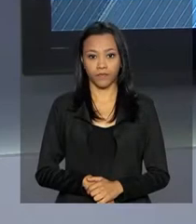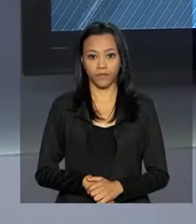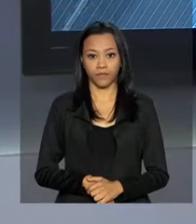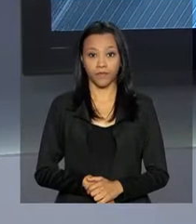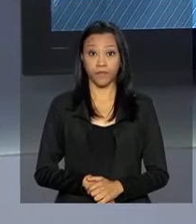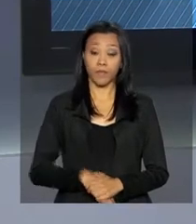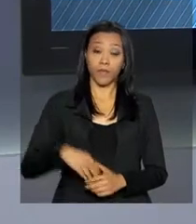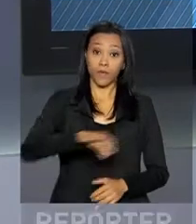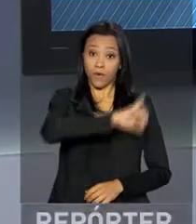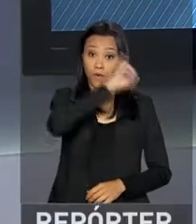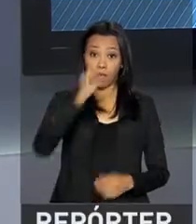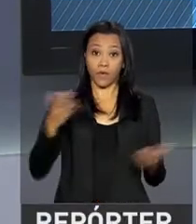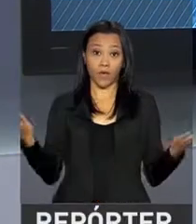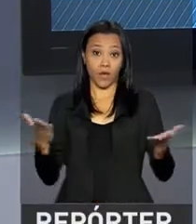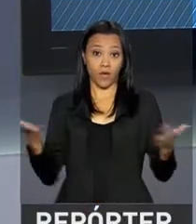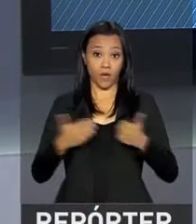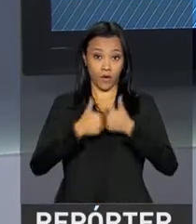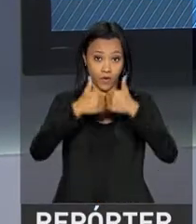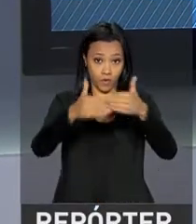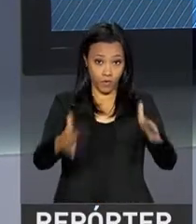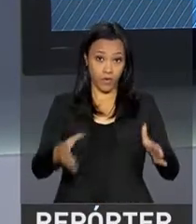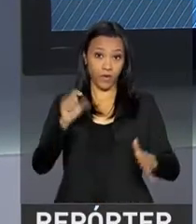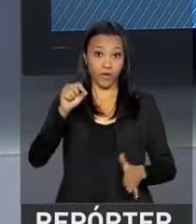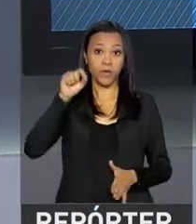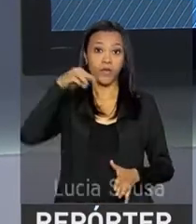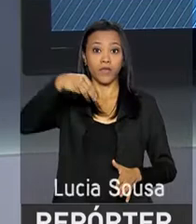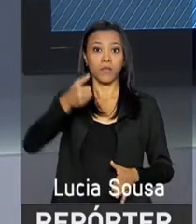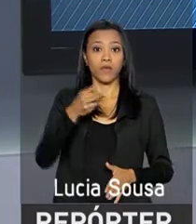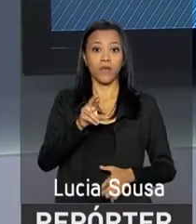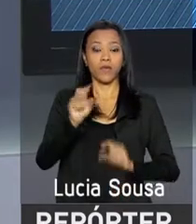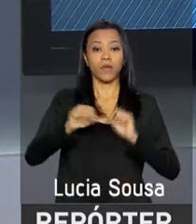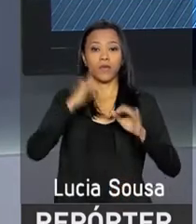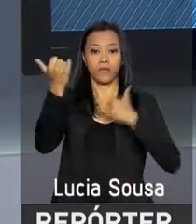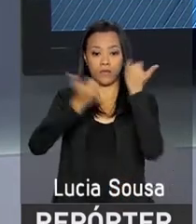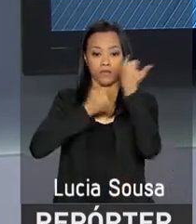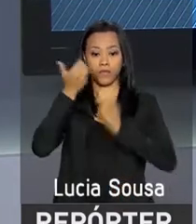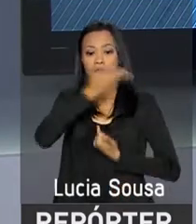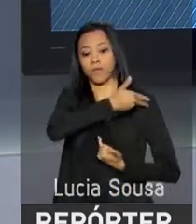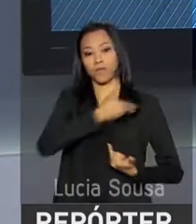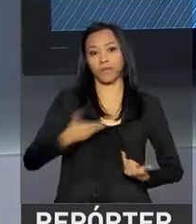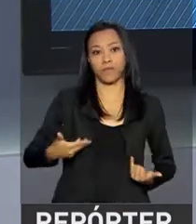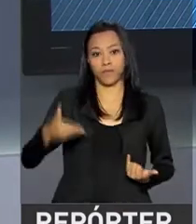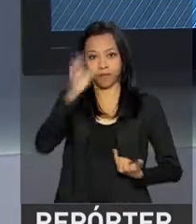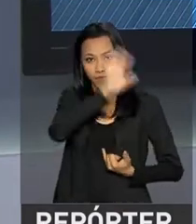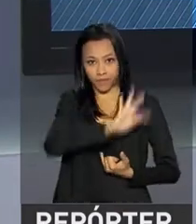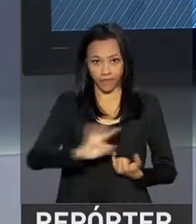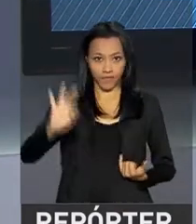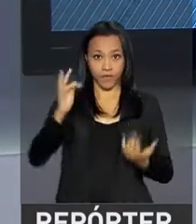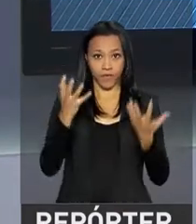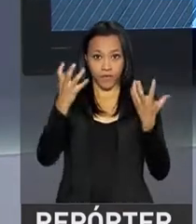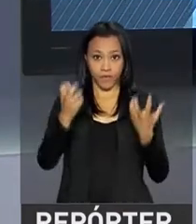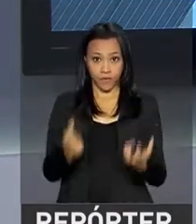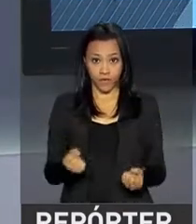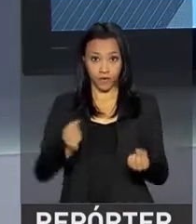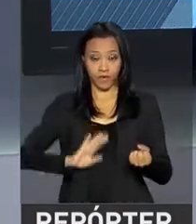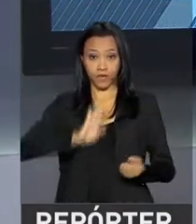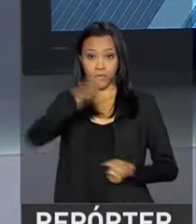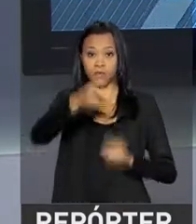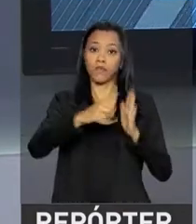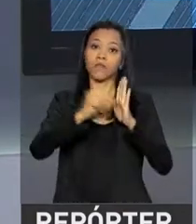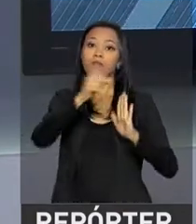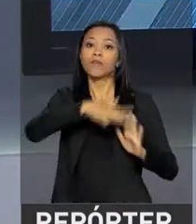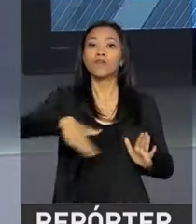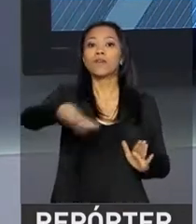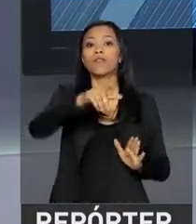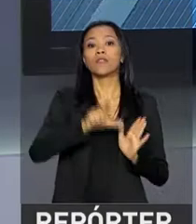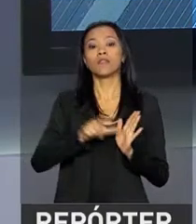olá começa agora mais uma edição do repórter nbr com as notícias do governo federal e vamos voltar ao palácio do planalto onde está